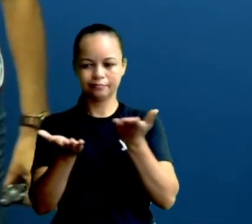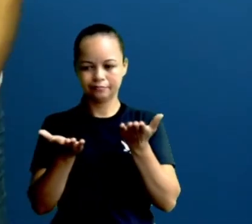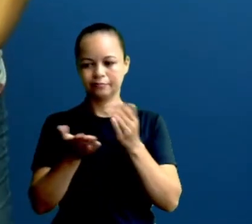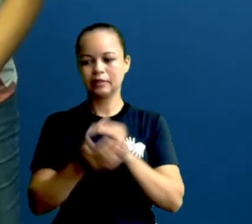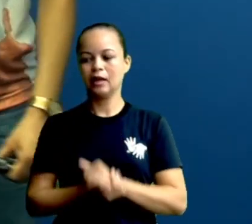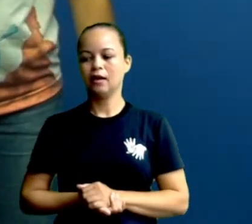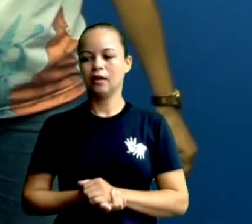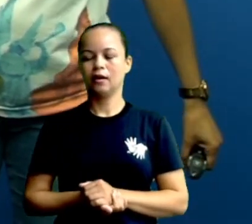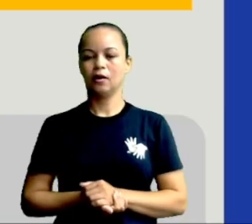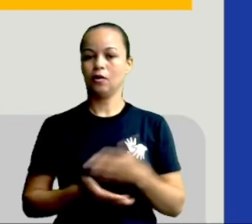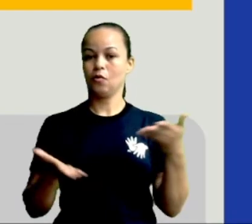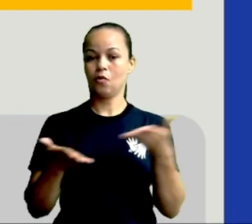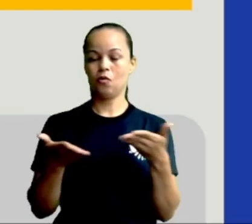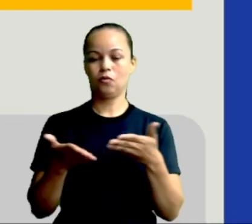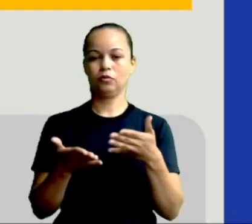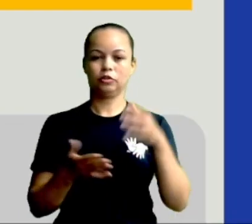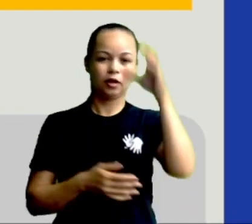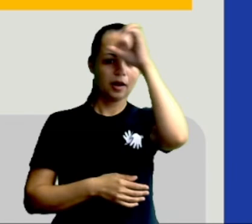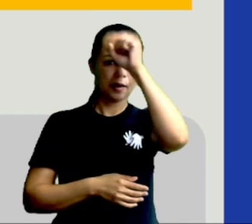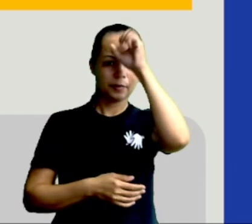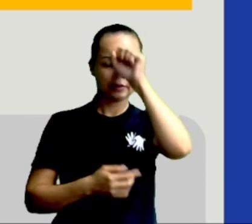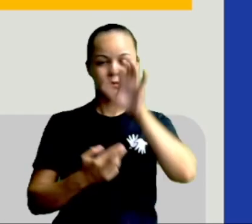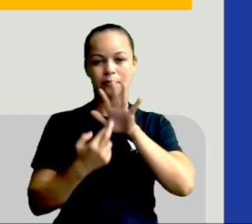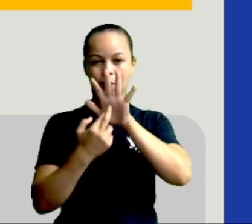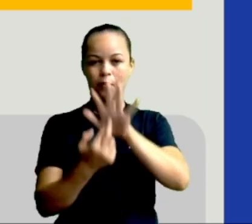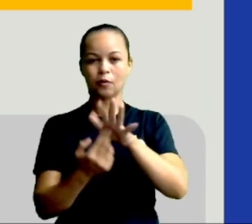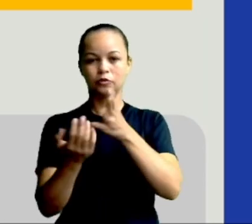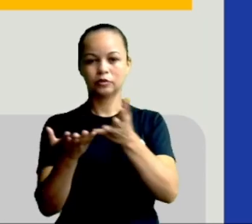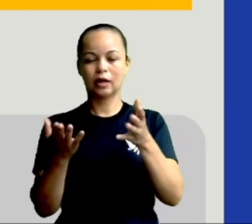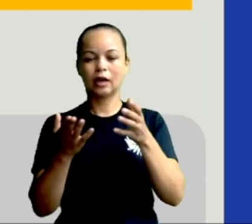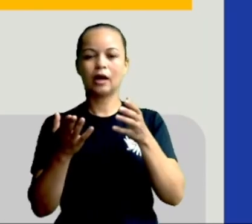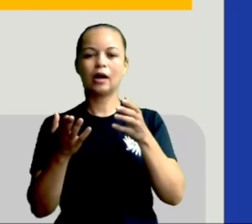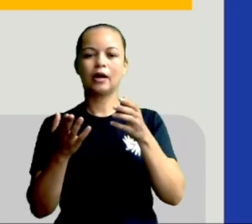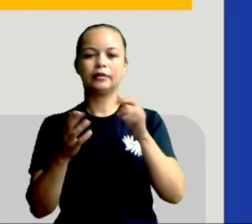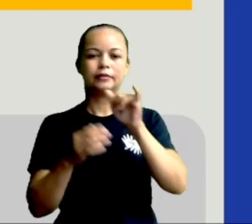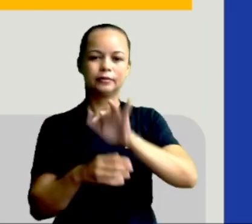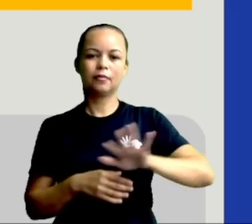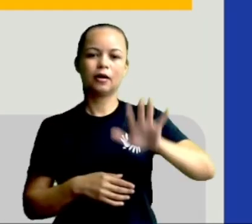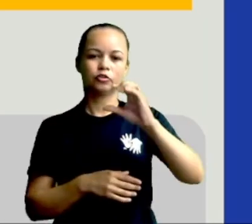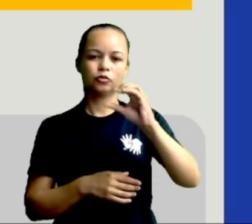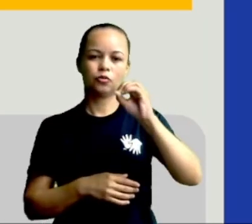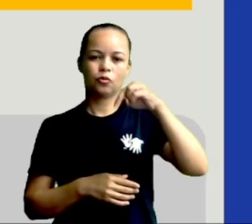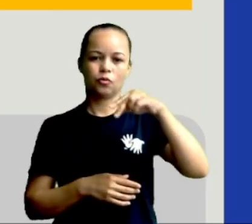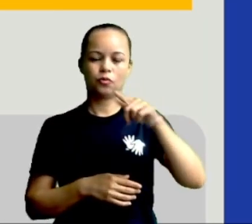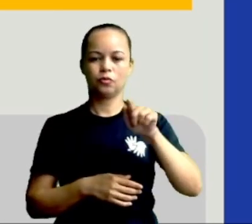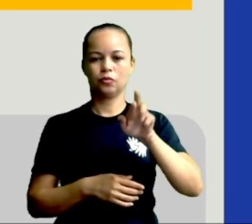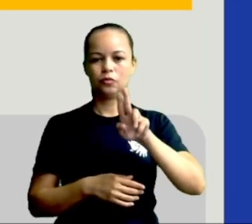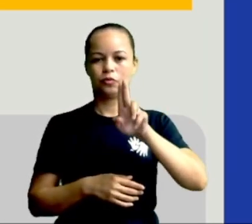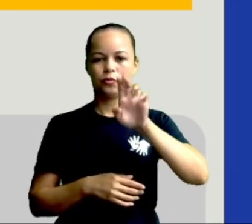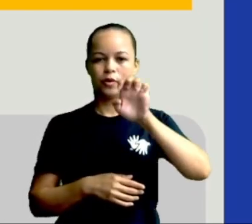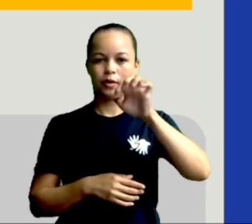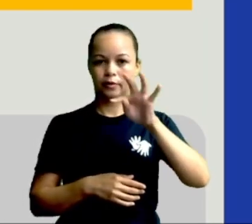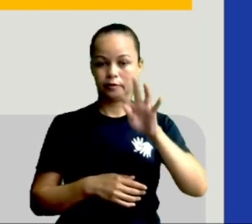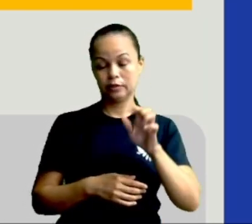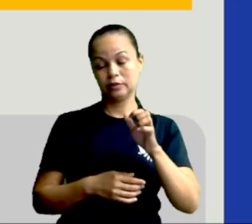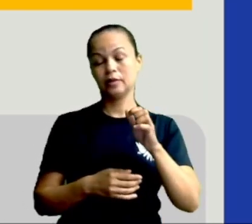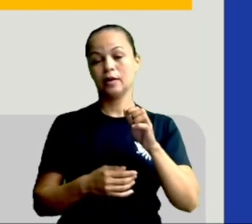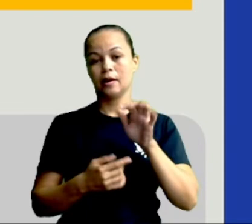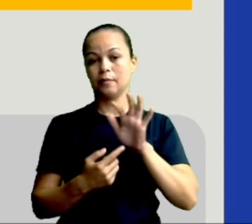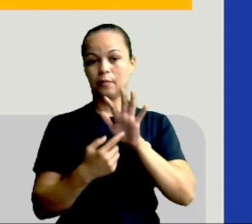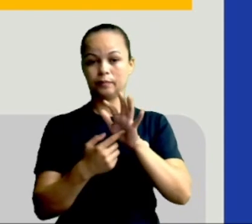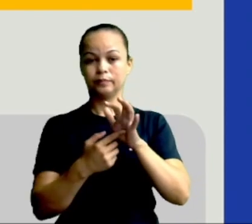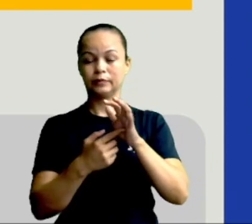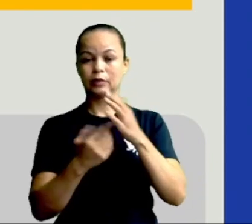e hoje aprendemos a identificar e representar figuras congruentes. Para isso, comparamos o tamanho e a forma